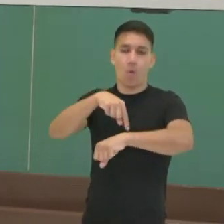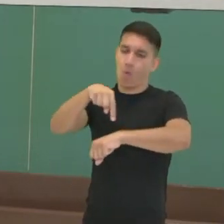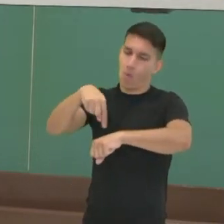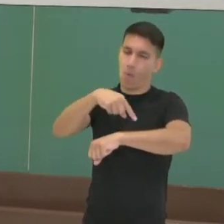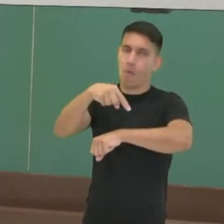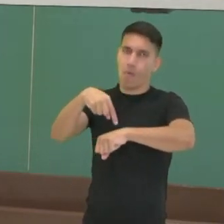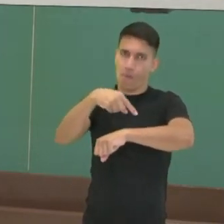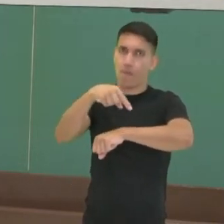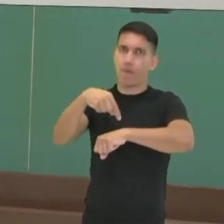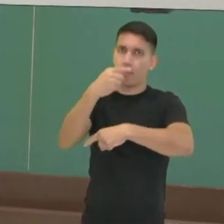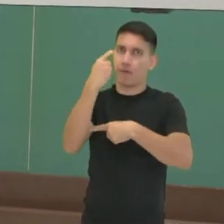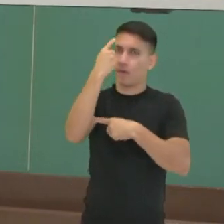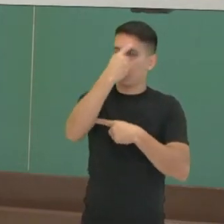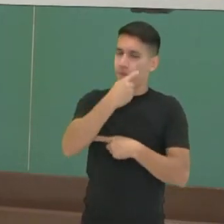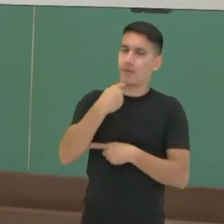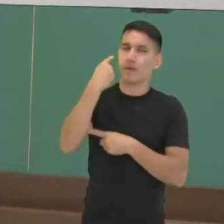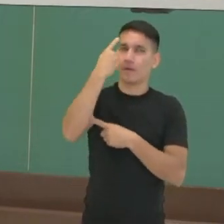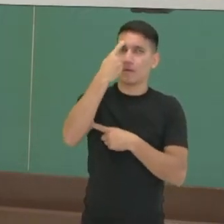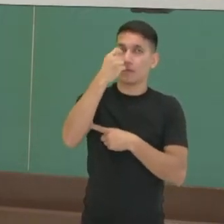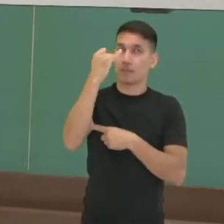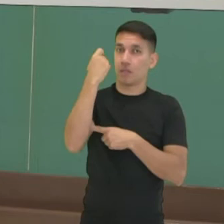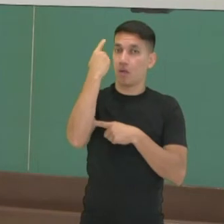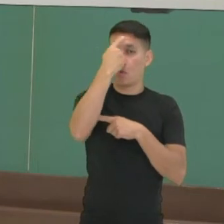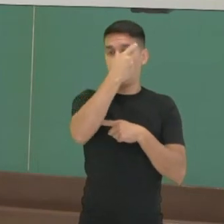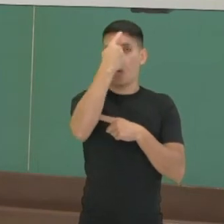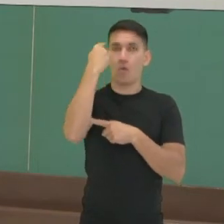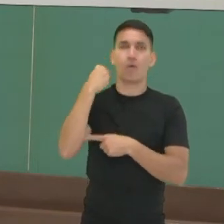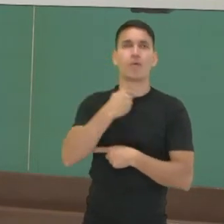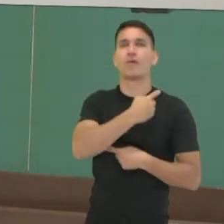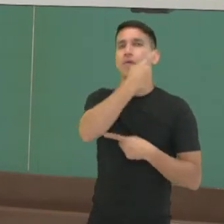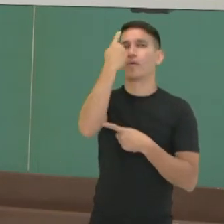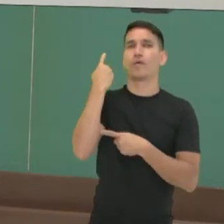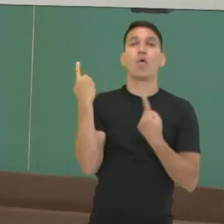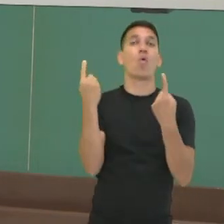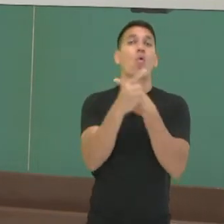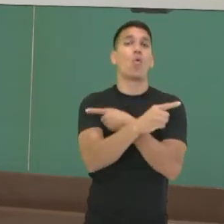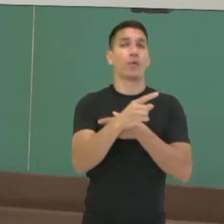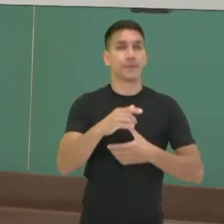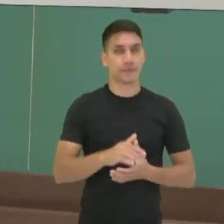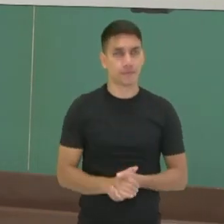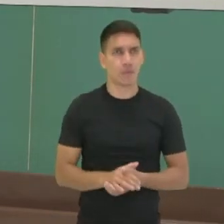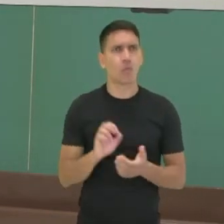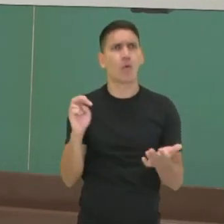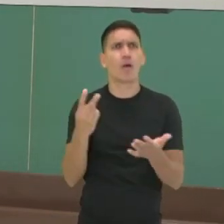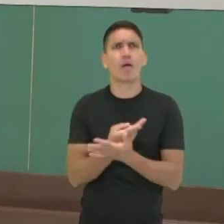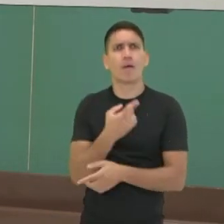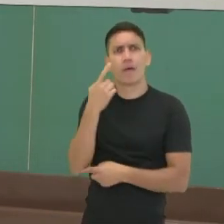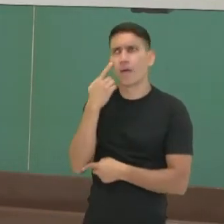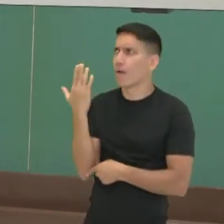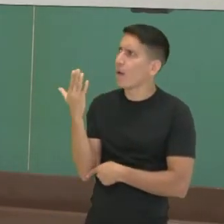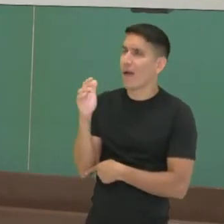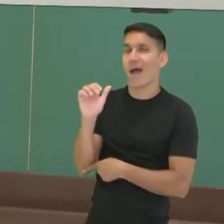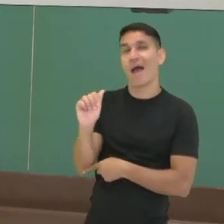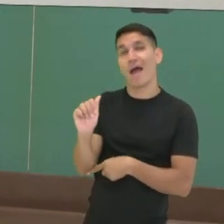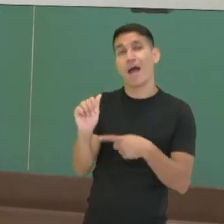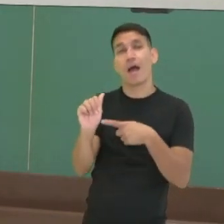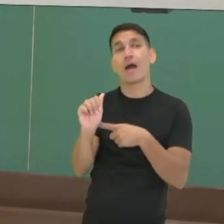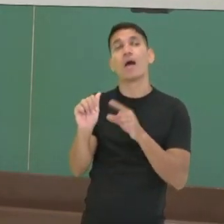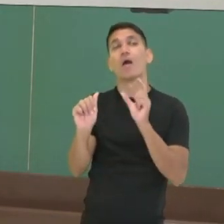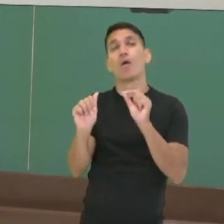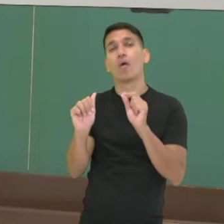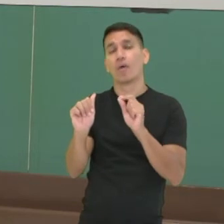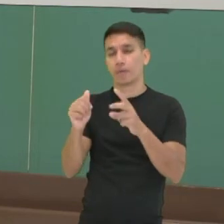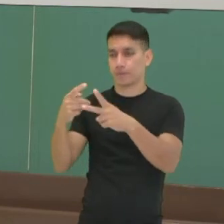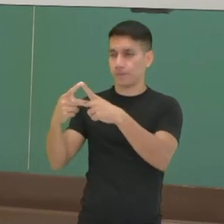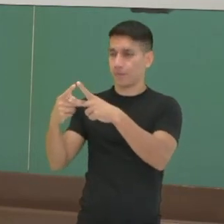são contadas. Sentido anti-horário é o sentido contrário. Olha o que aconteceu com o vértice A. O vértice A estava